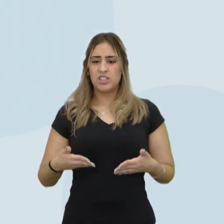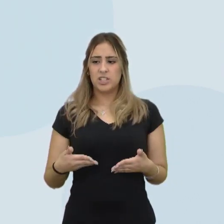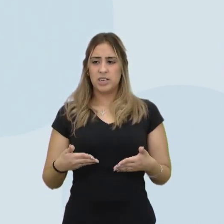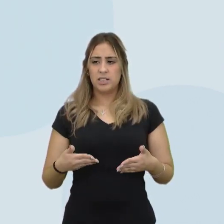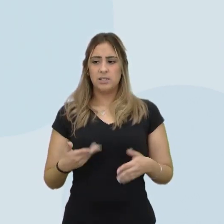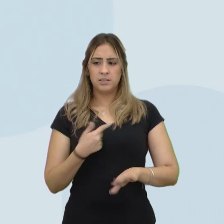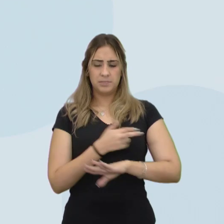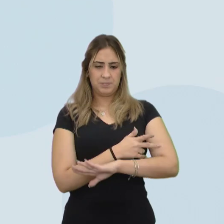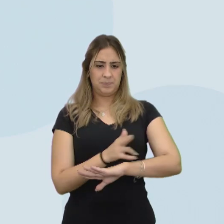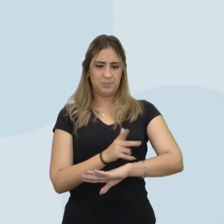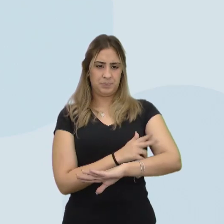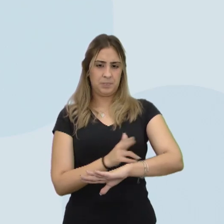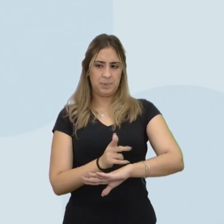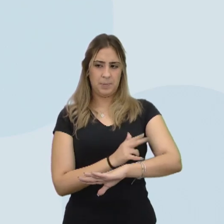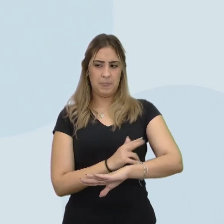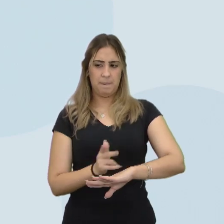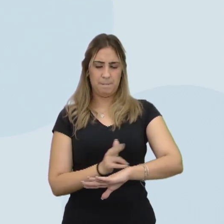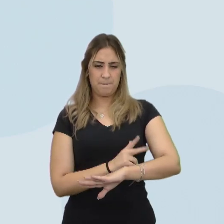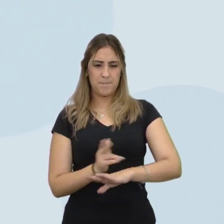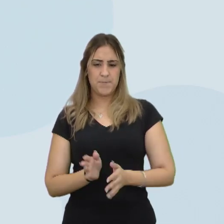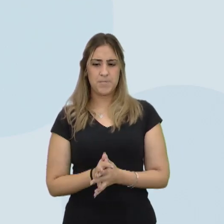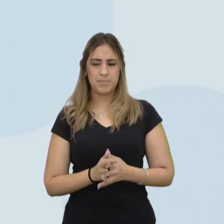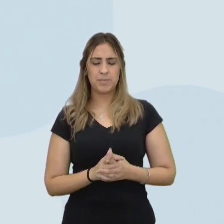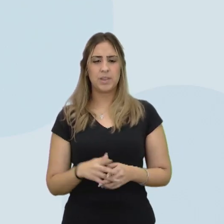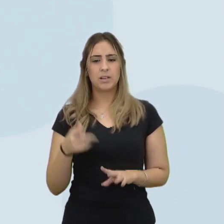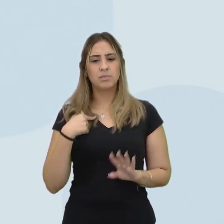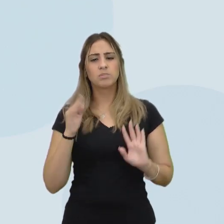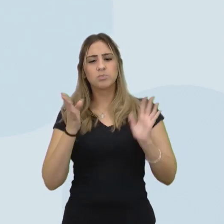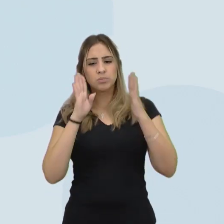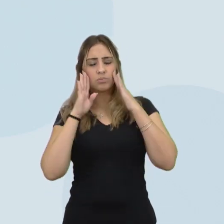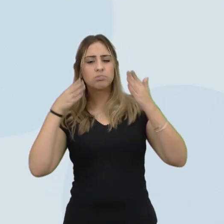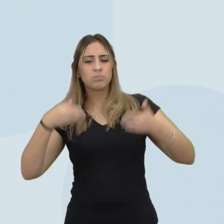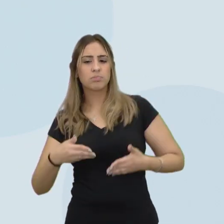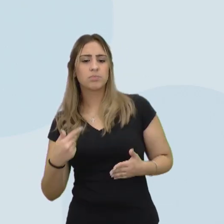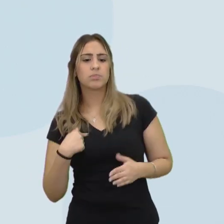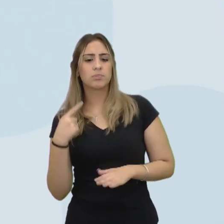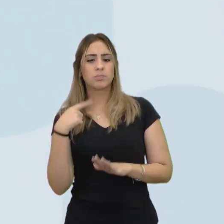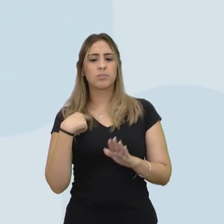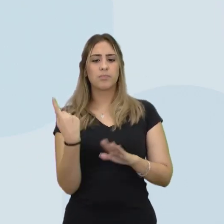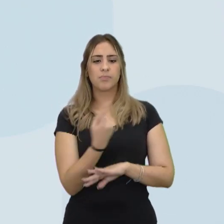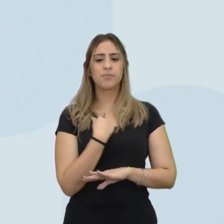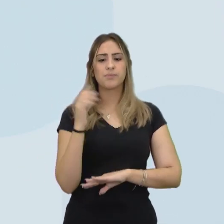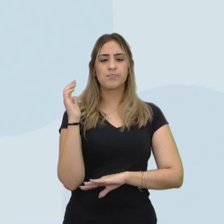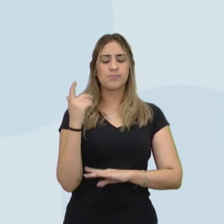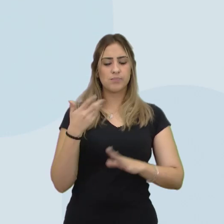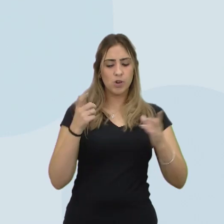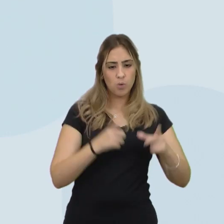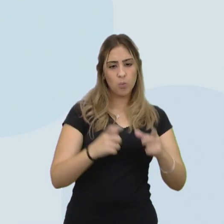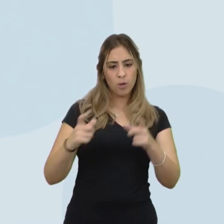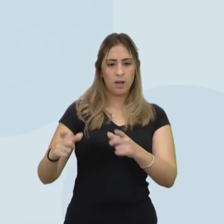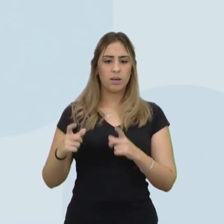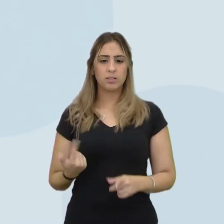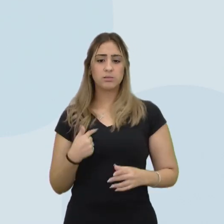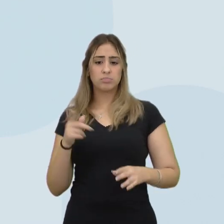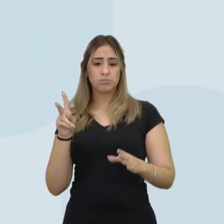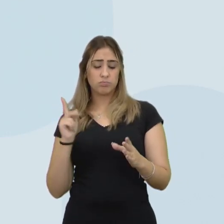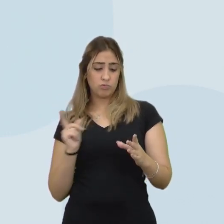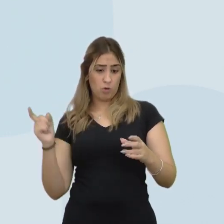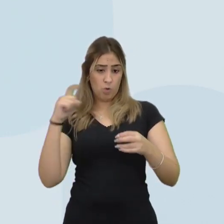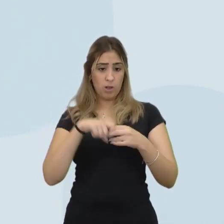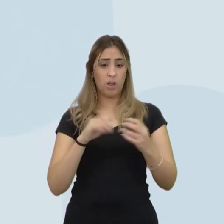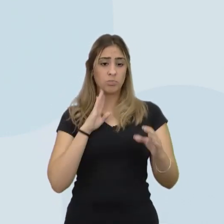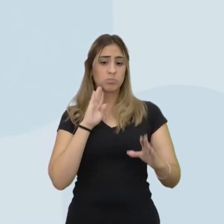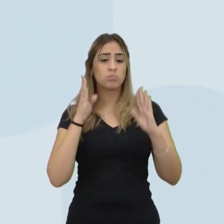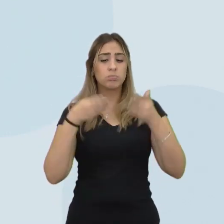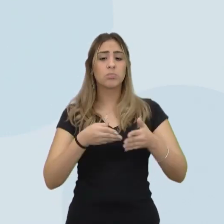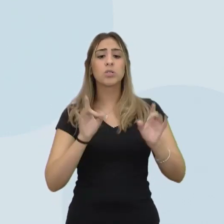afastada por concentrada em ambientes, continua aqui para nós, voltados exclusivamente